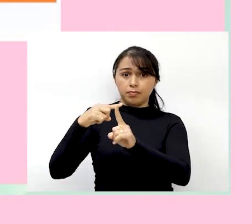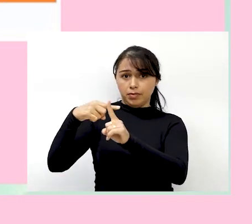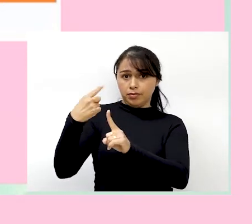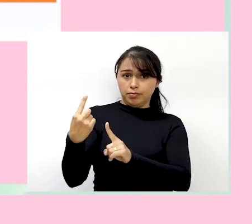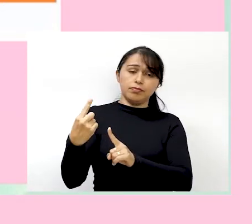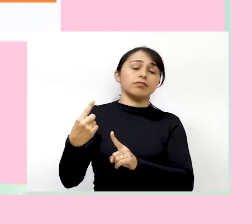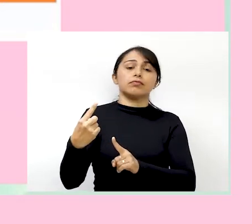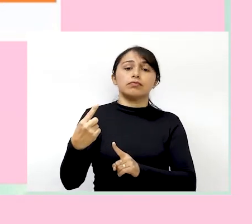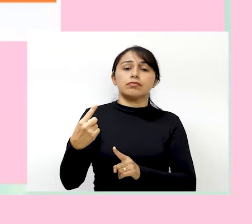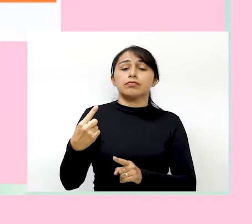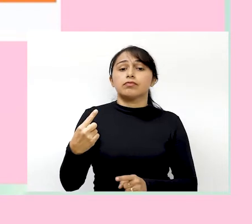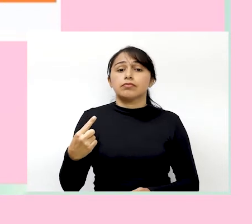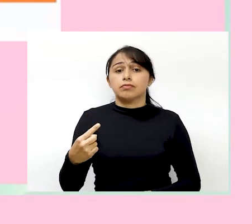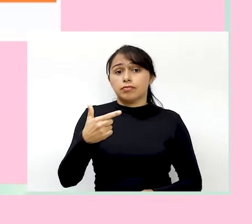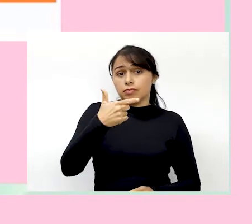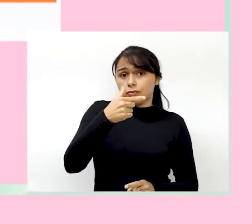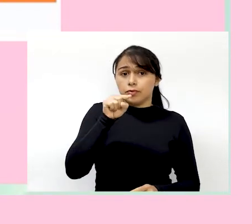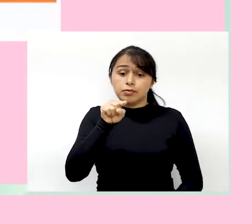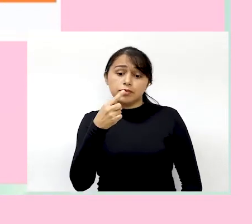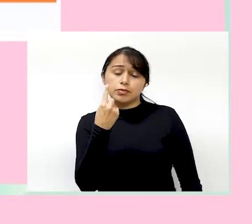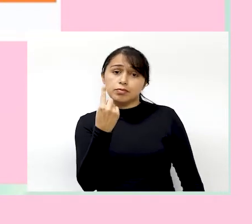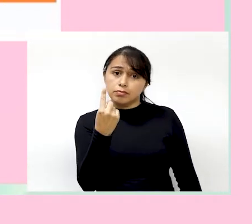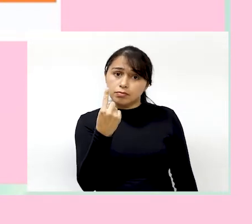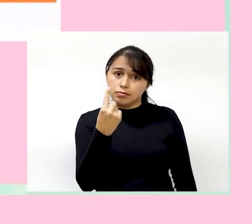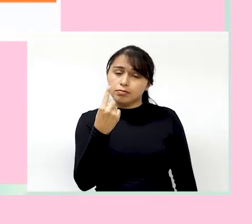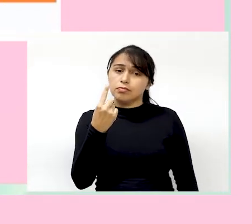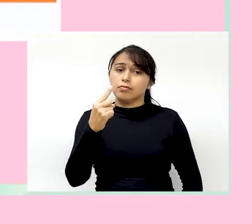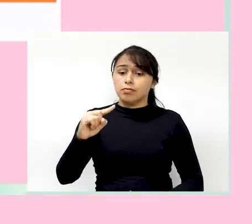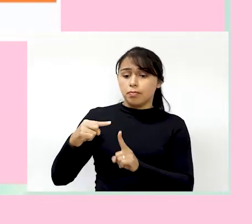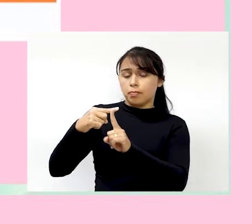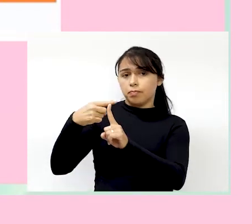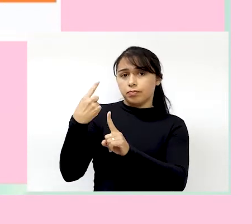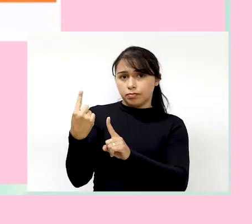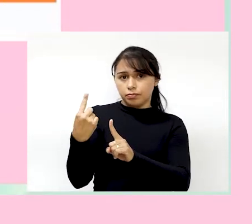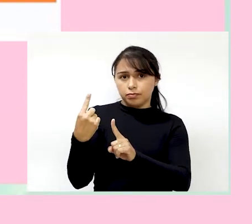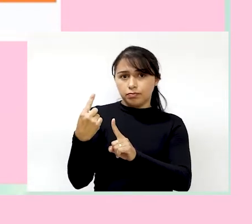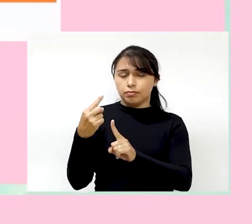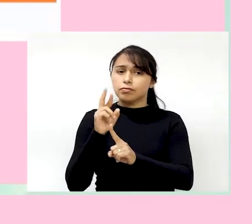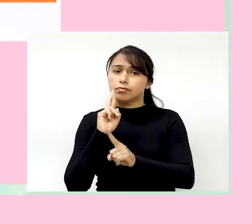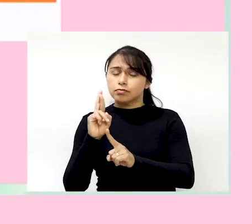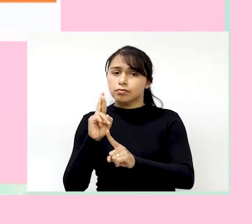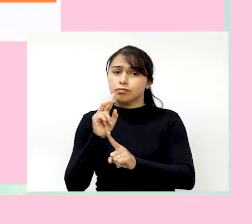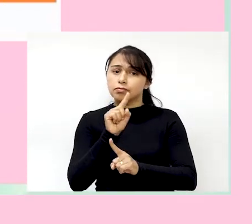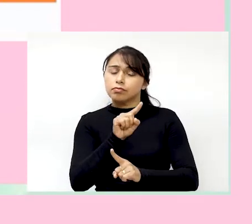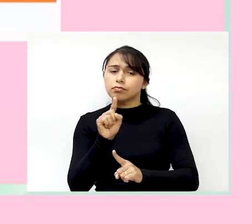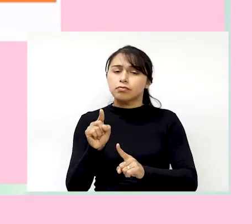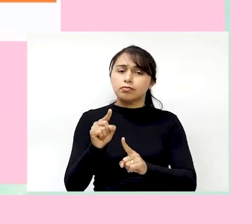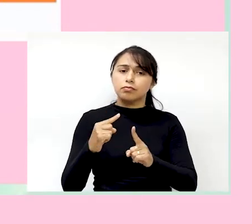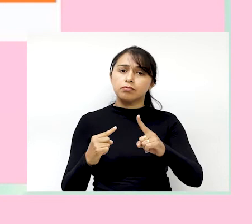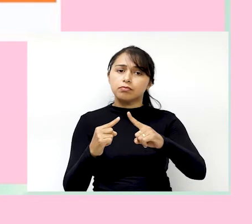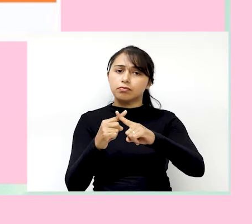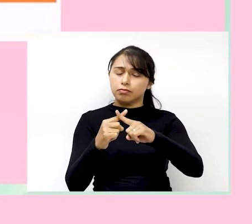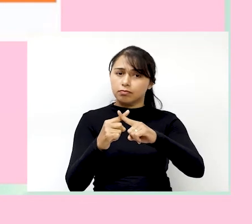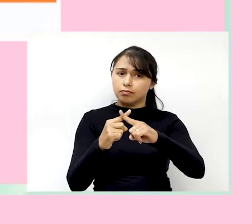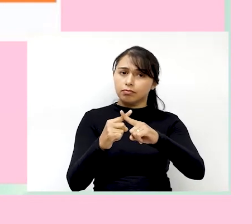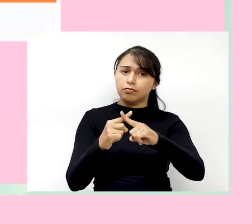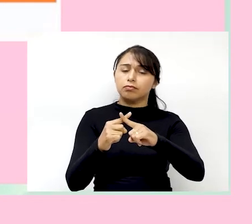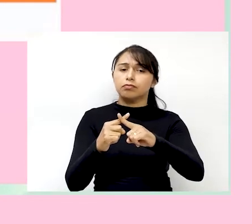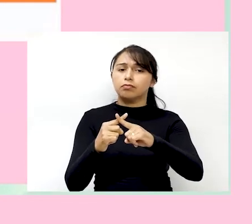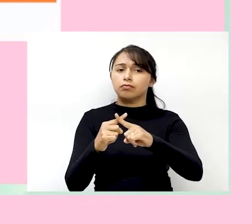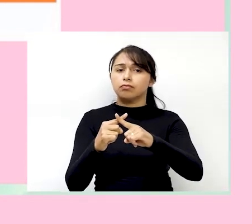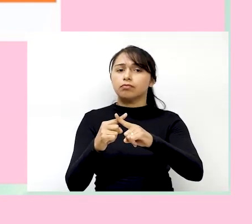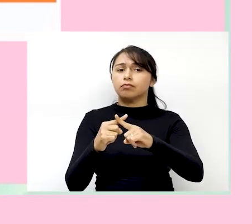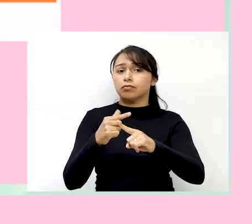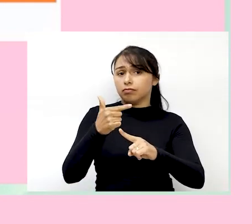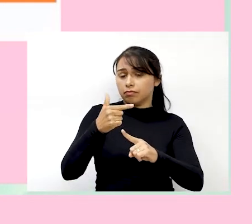2n mais 1. Quando n for 1, eu tenho 2 vezes 1 mais 1. Então, 2 vezes 1, 2, mais